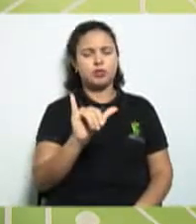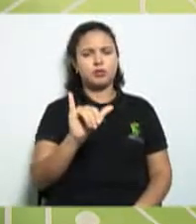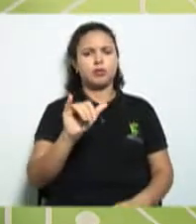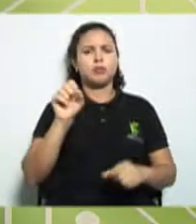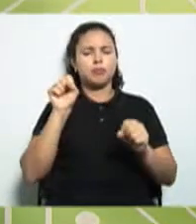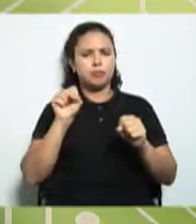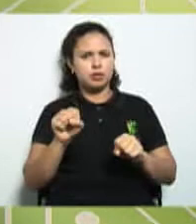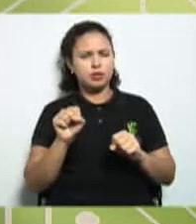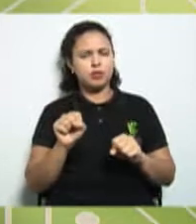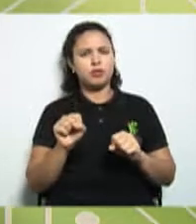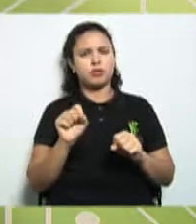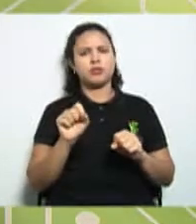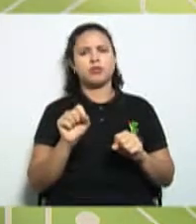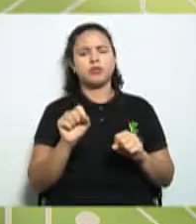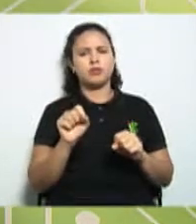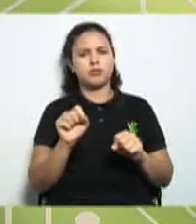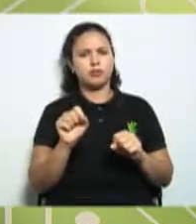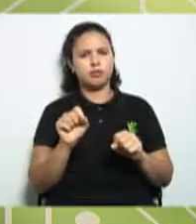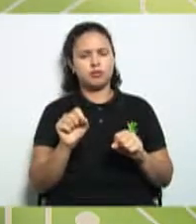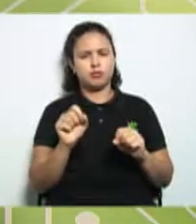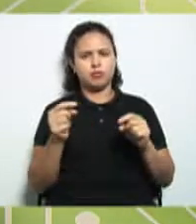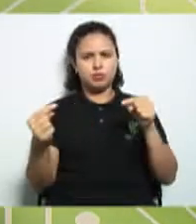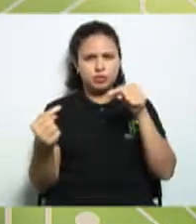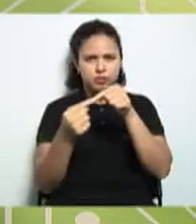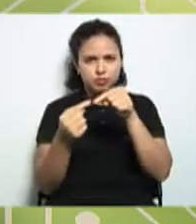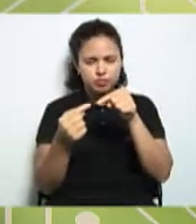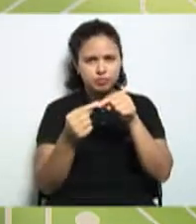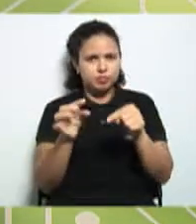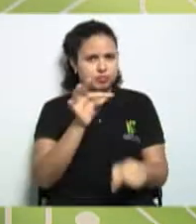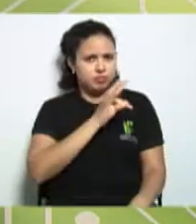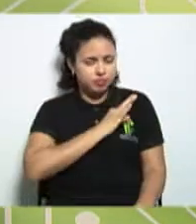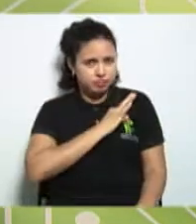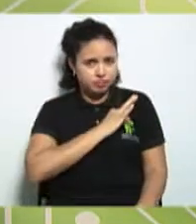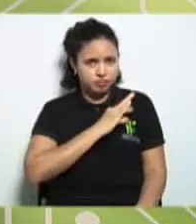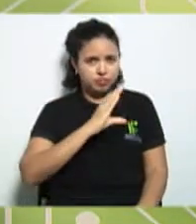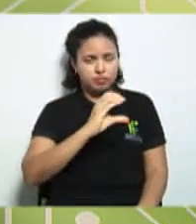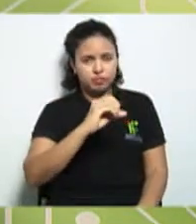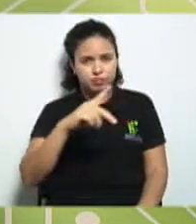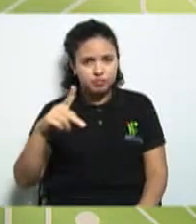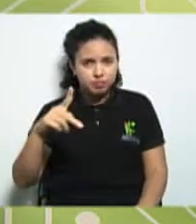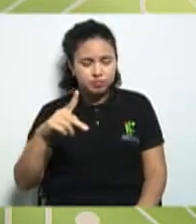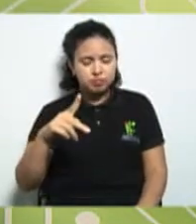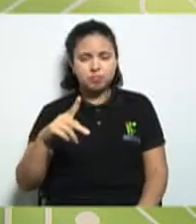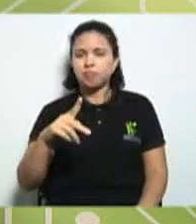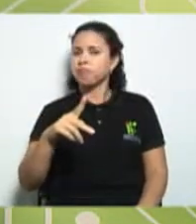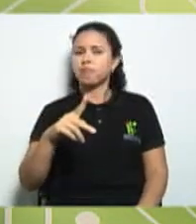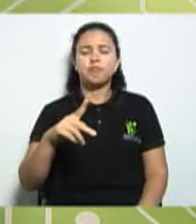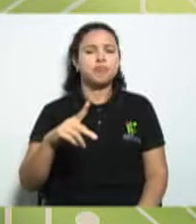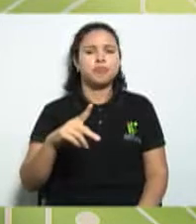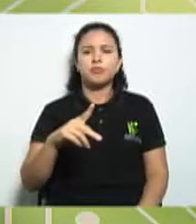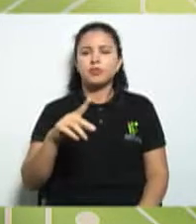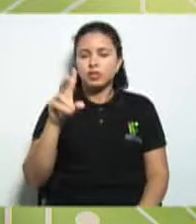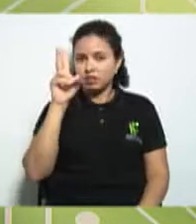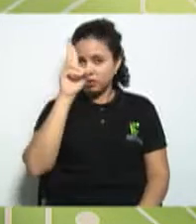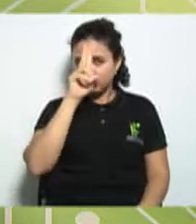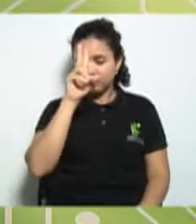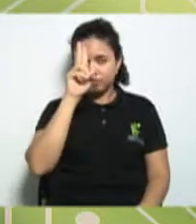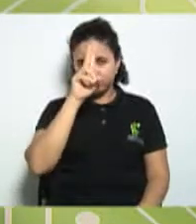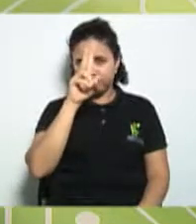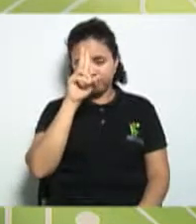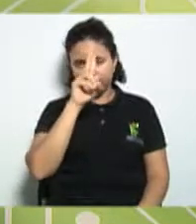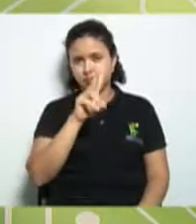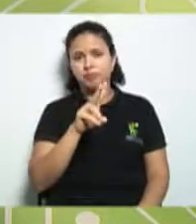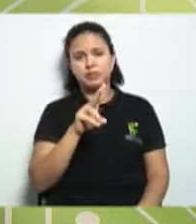compatibilidade com a de um técnico em cooperativismo. Então, vocês viram que não, né? Nós marcamos como falsa, então ela não é